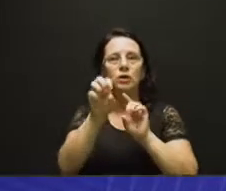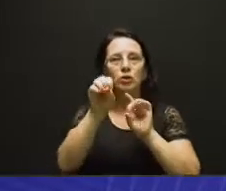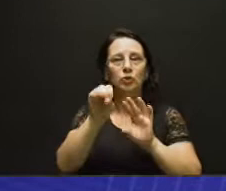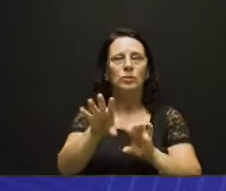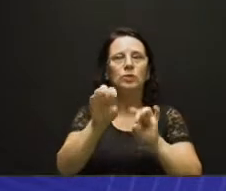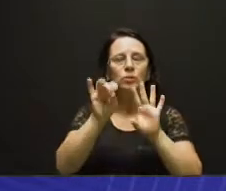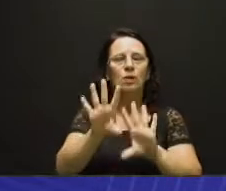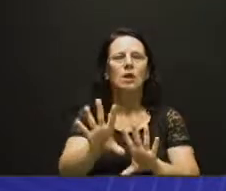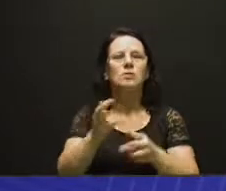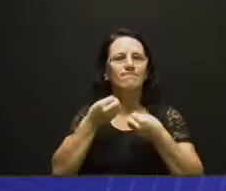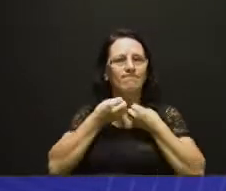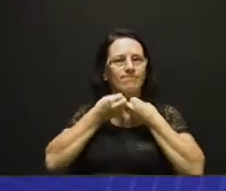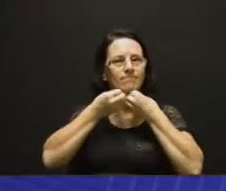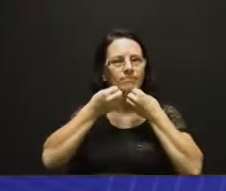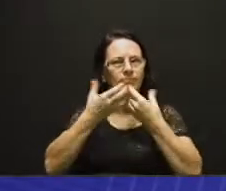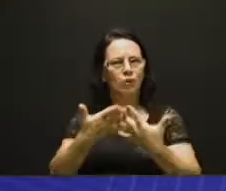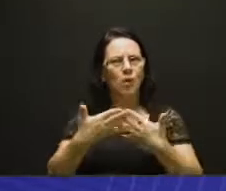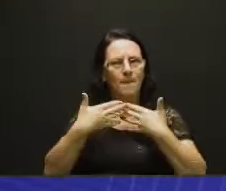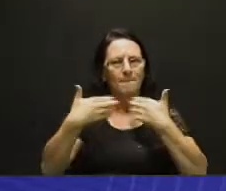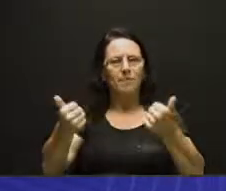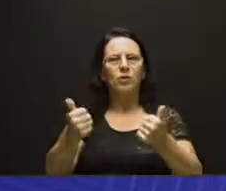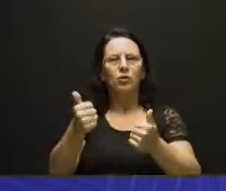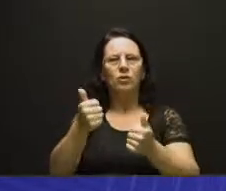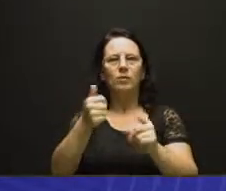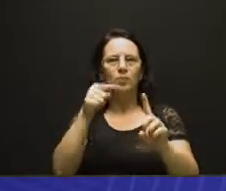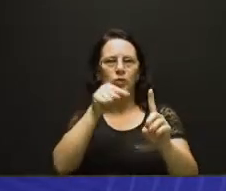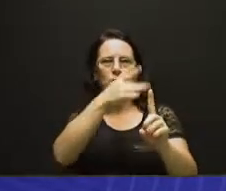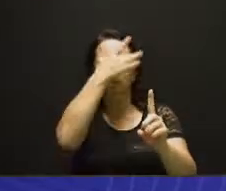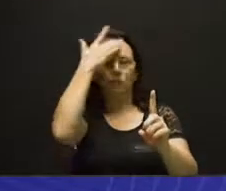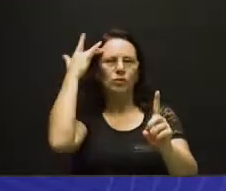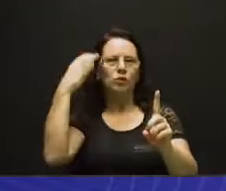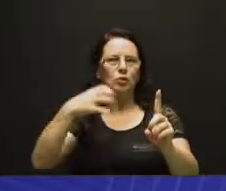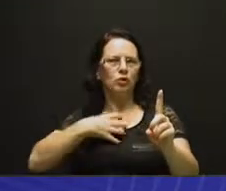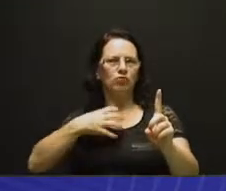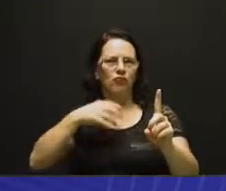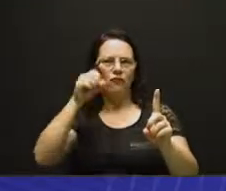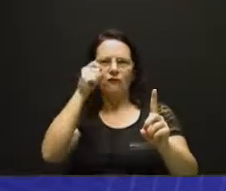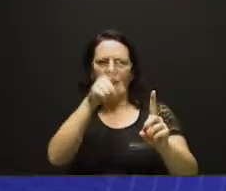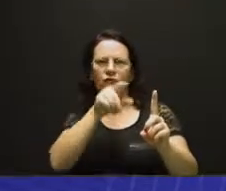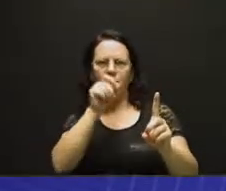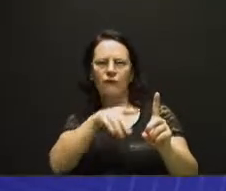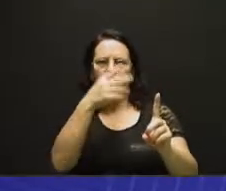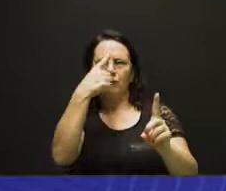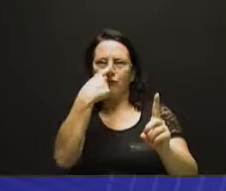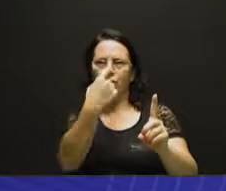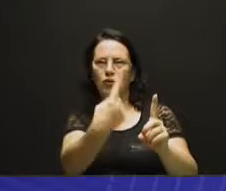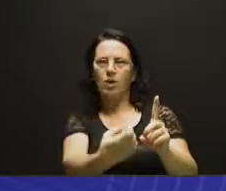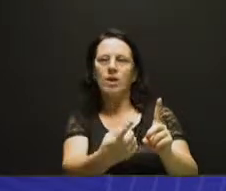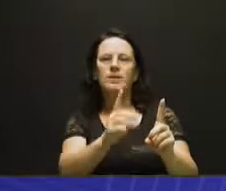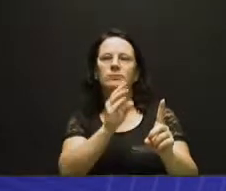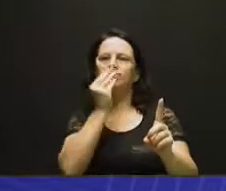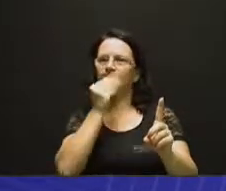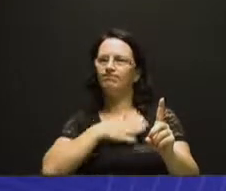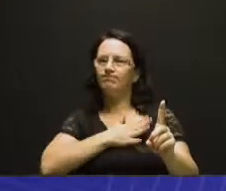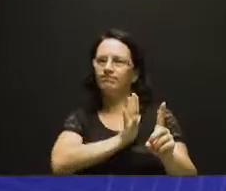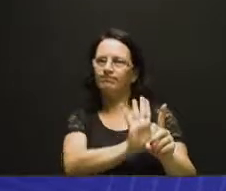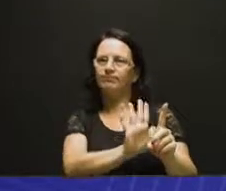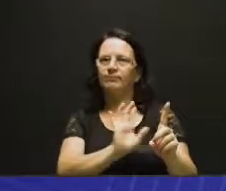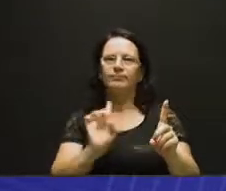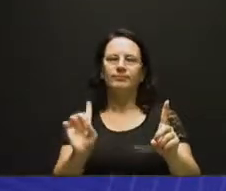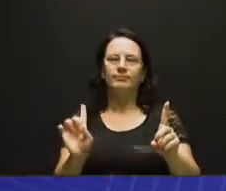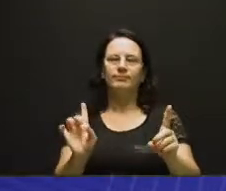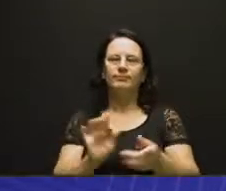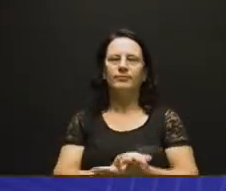à pessoa com deficiência colocando a salvo de toda forma de violência negligência e discriminação ok